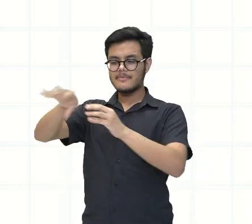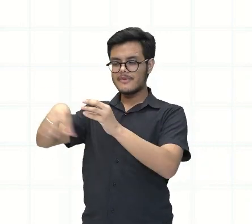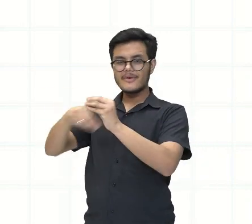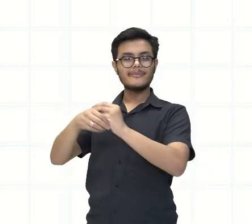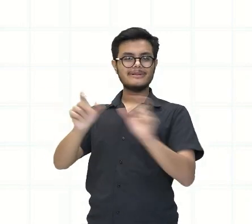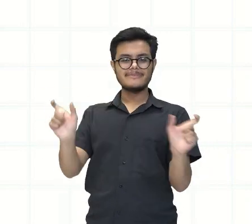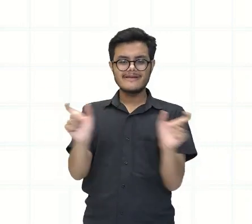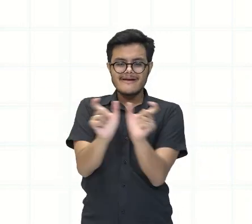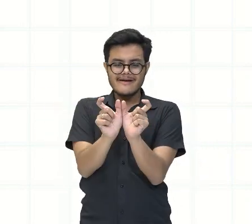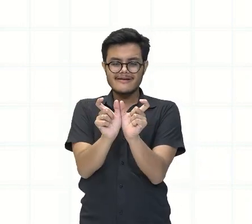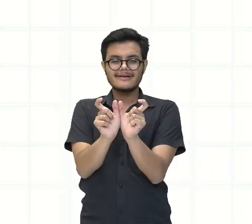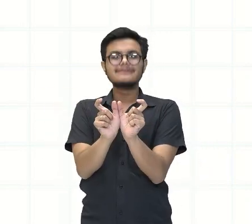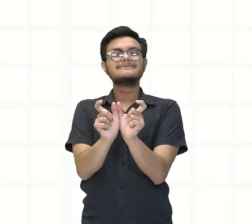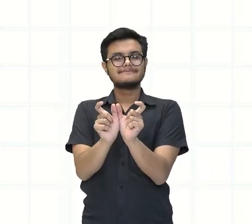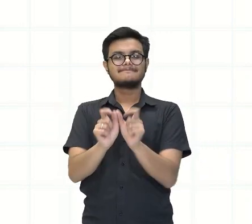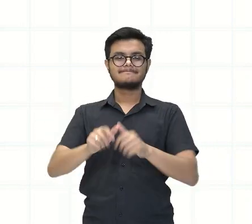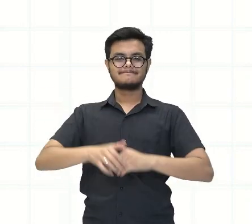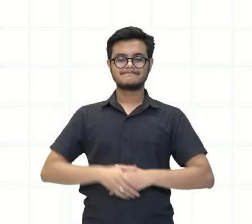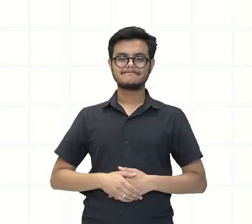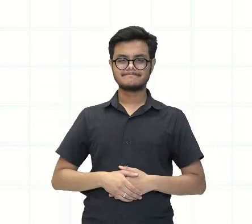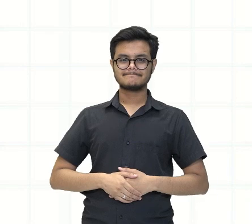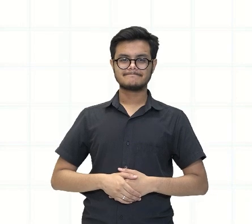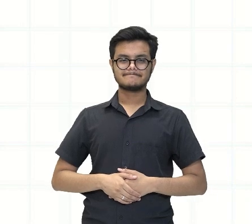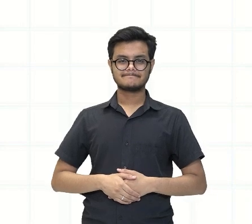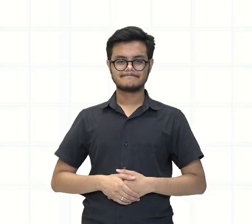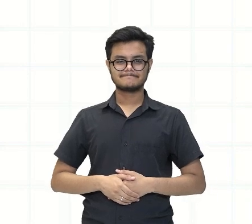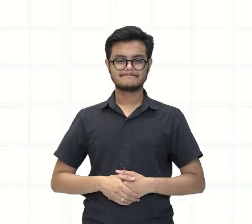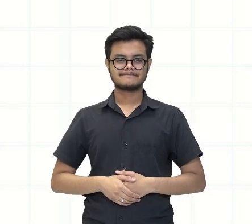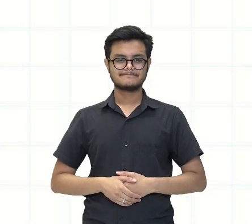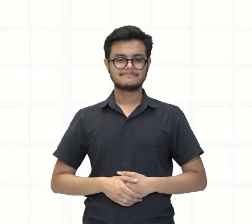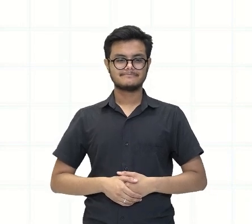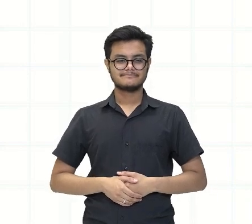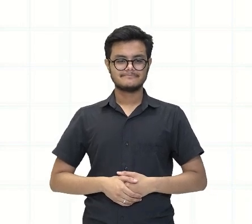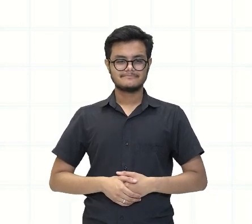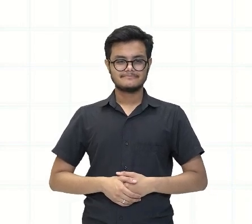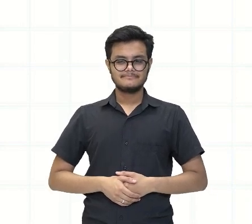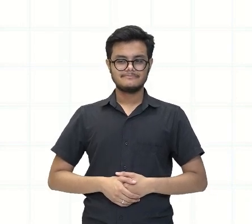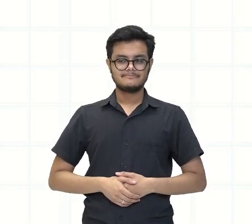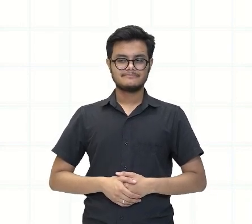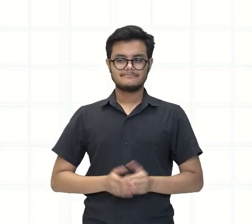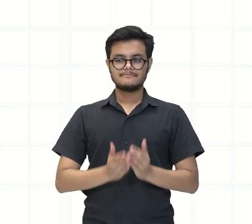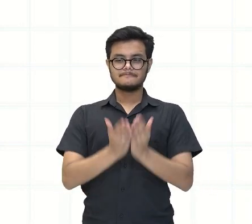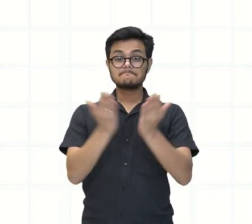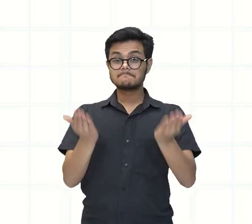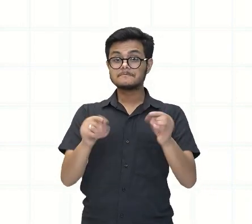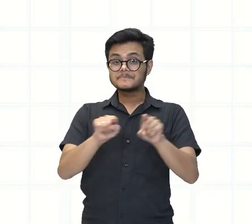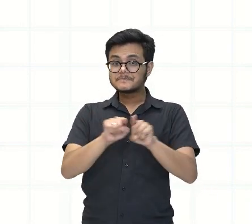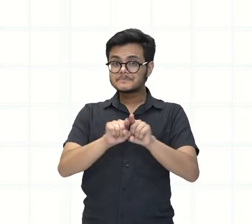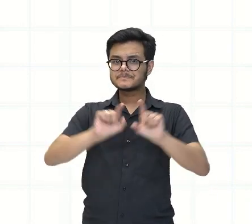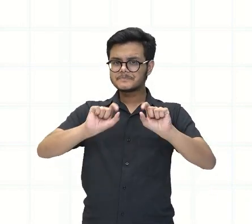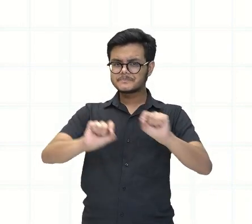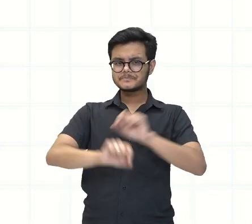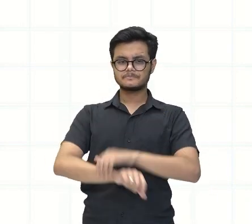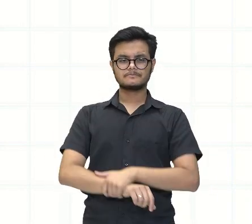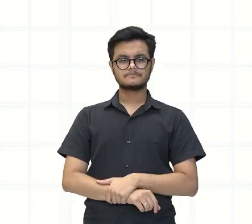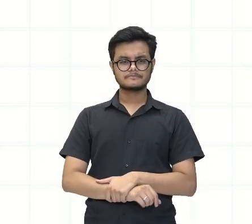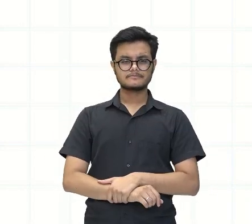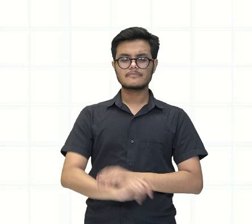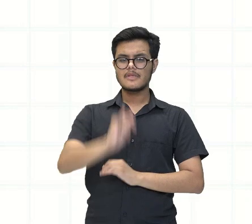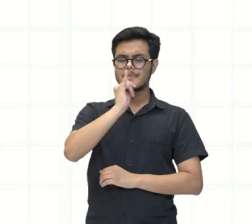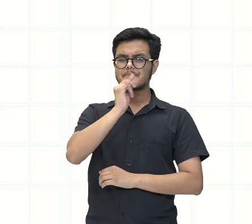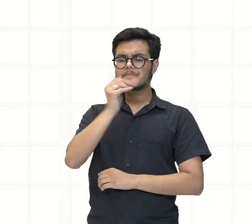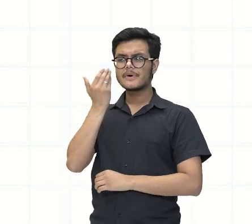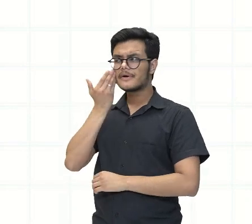também uma palavra muito dinâmica, tá bom? E aí, aqui neste caso do